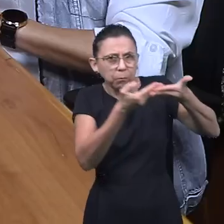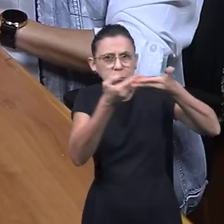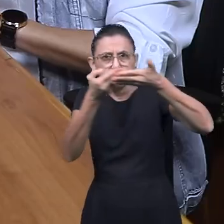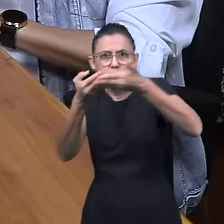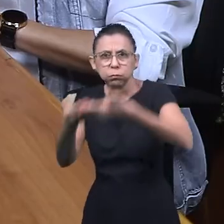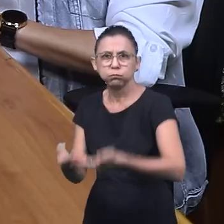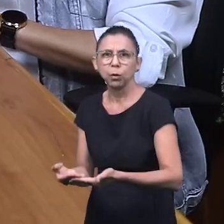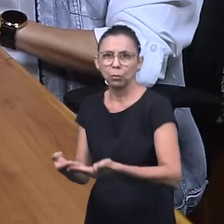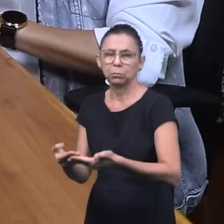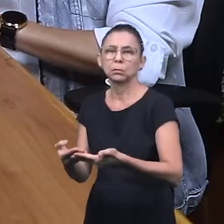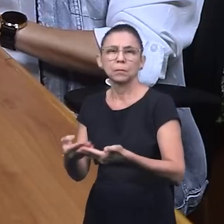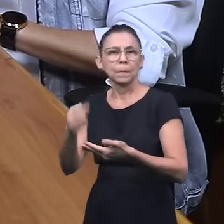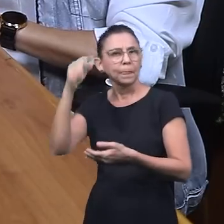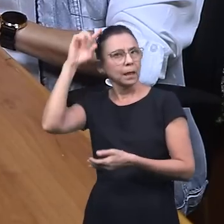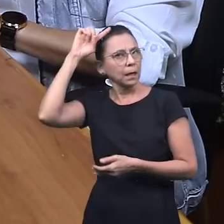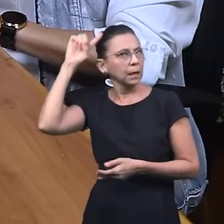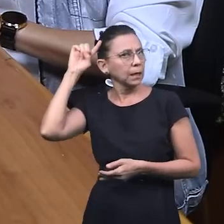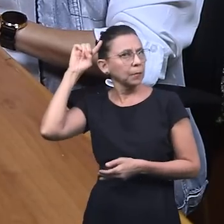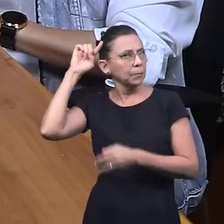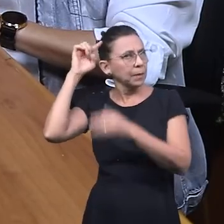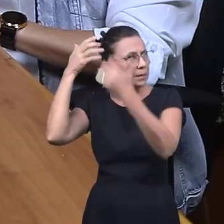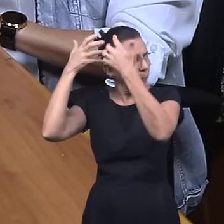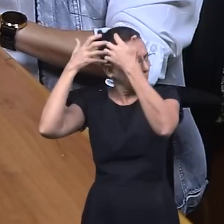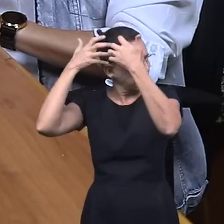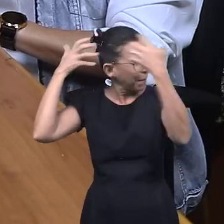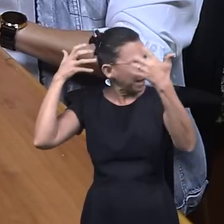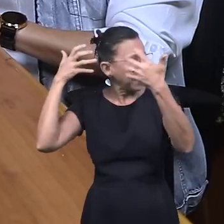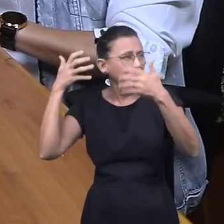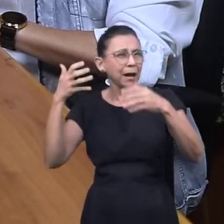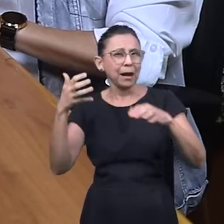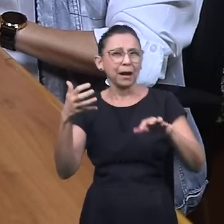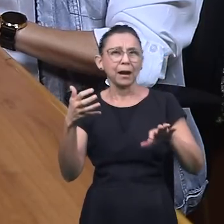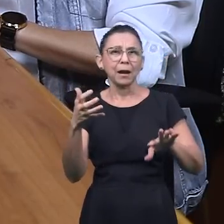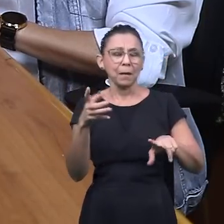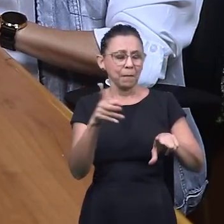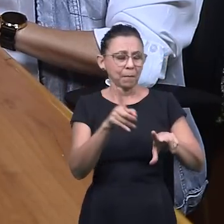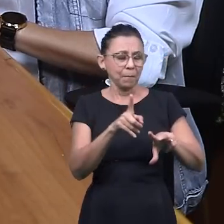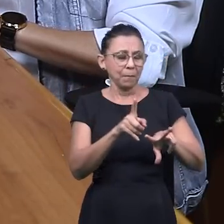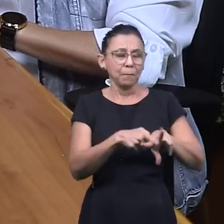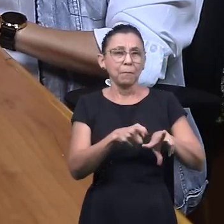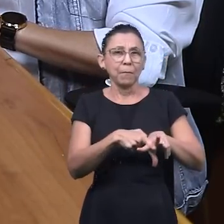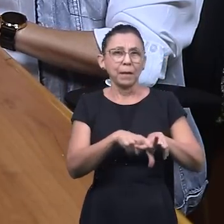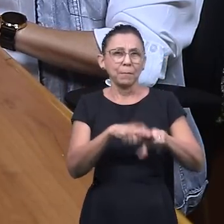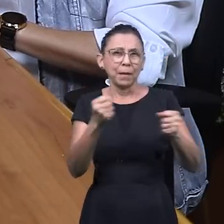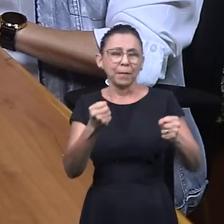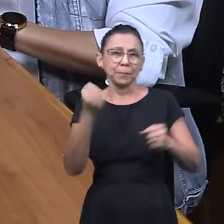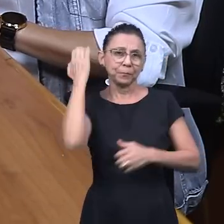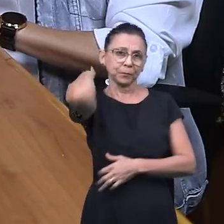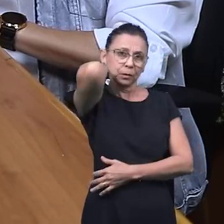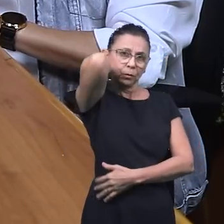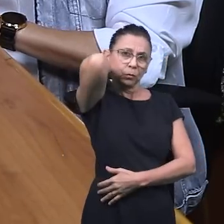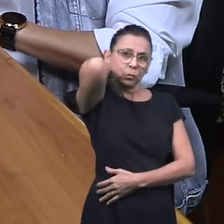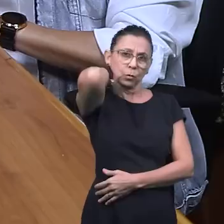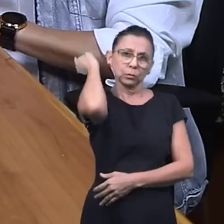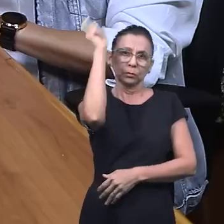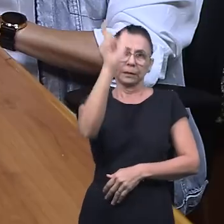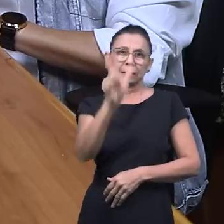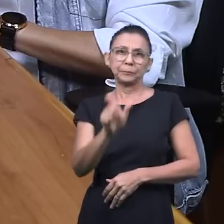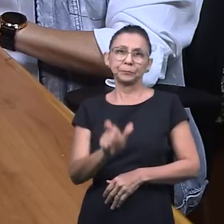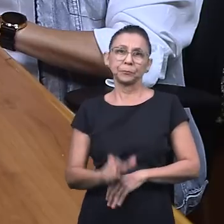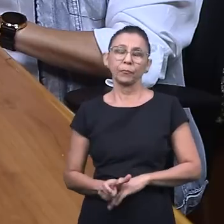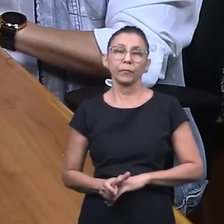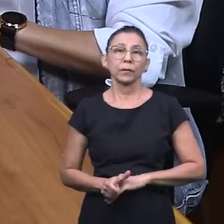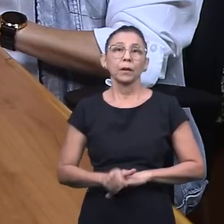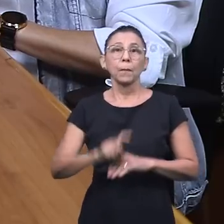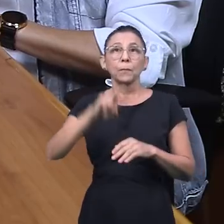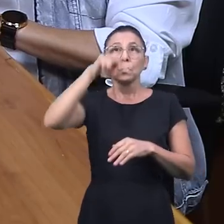se machucou muito, né? Teve um corte na cabeça, machucou o pé. Mas o maior problema era a coluna. Porque numa